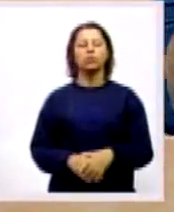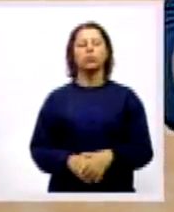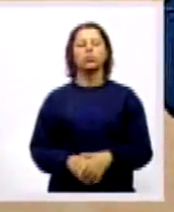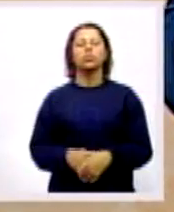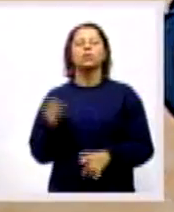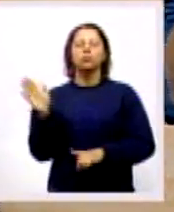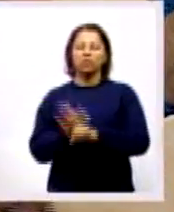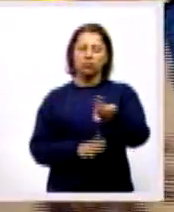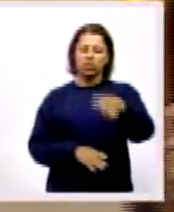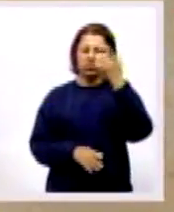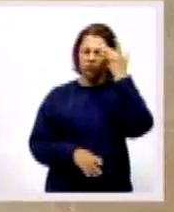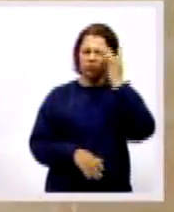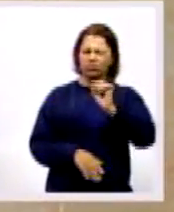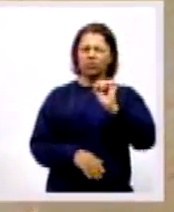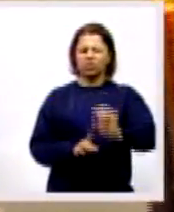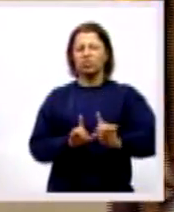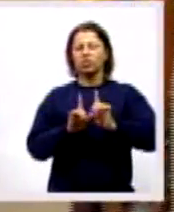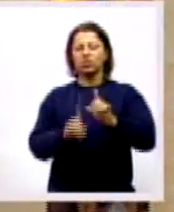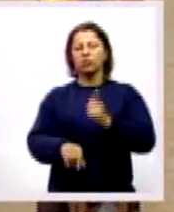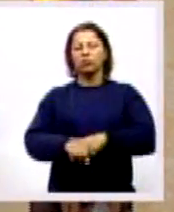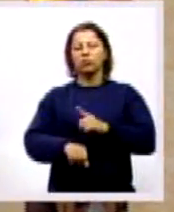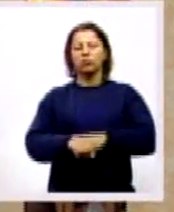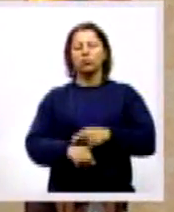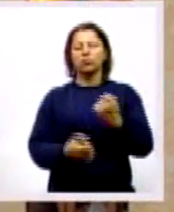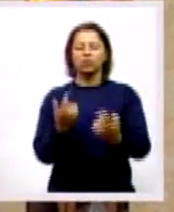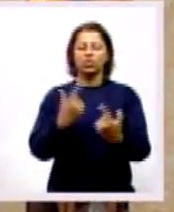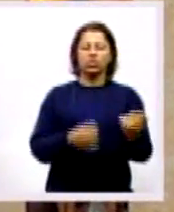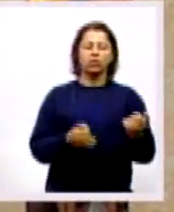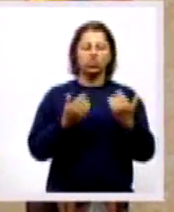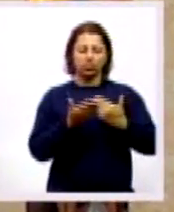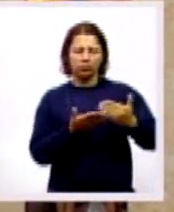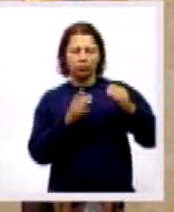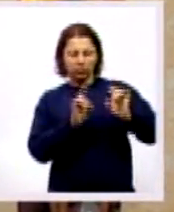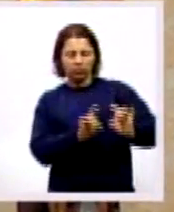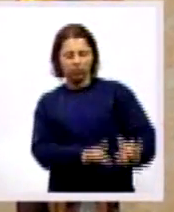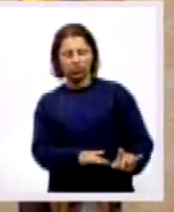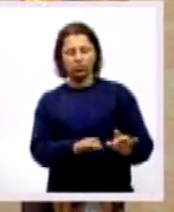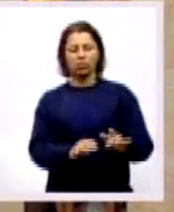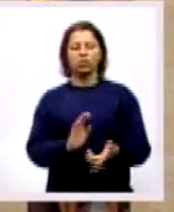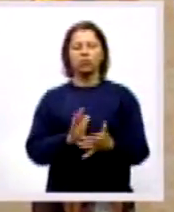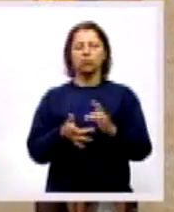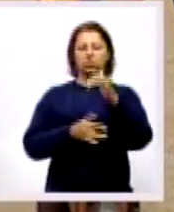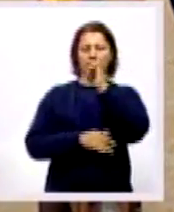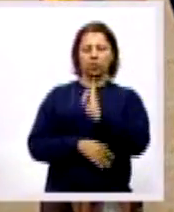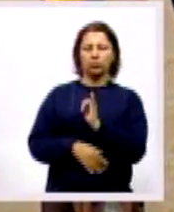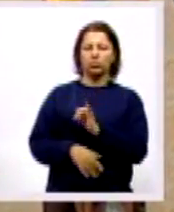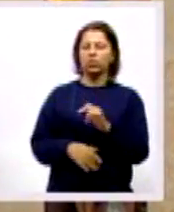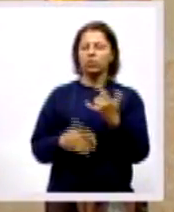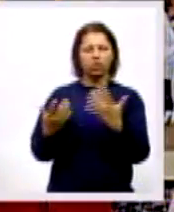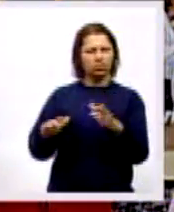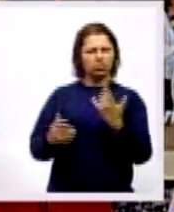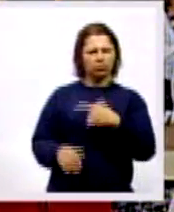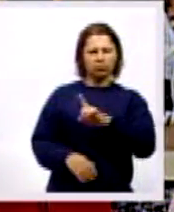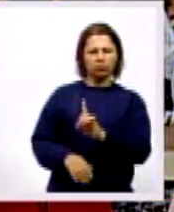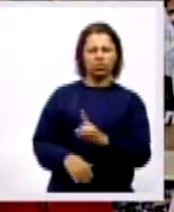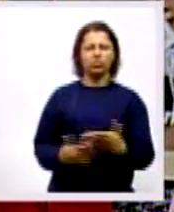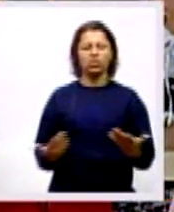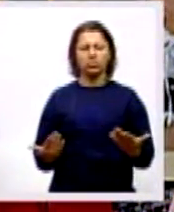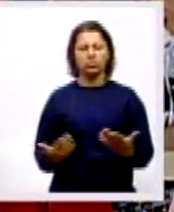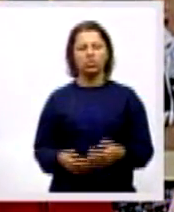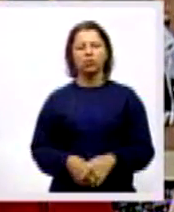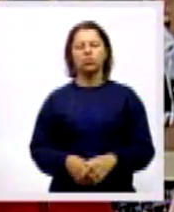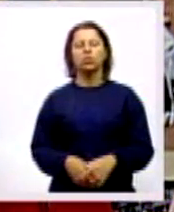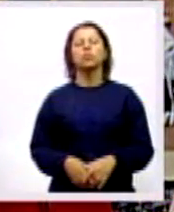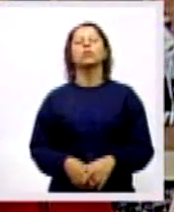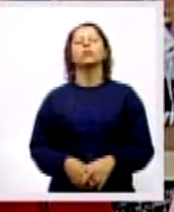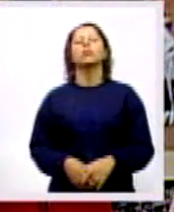discípulos, no momento em que um ou outro começou a desistir, que Jesus olha para eles e fala: e aí, vocês não querem ir também não? Não querem ir embora também não?